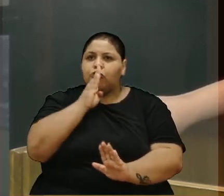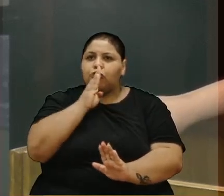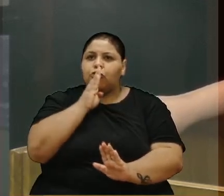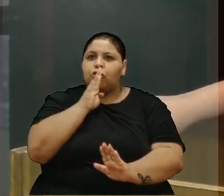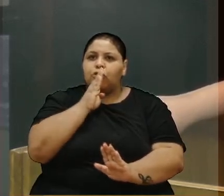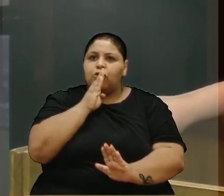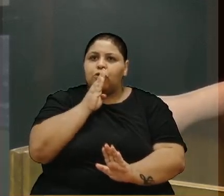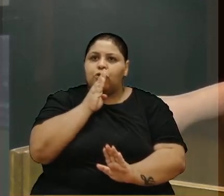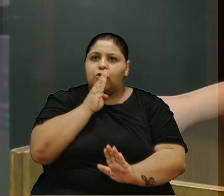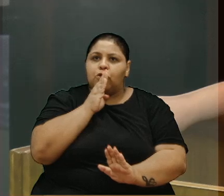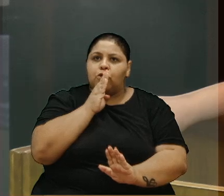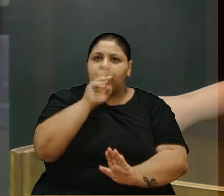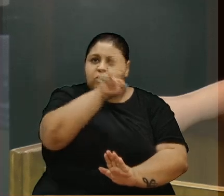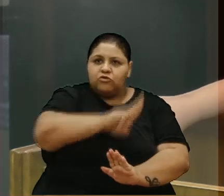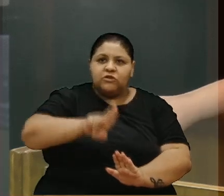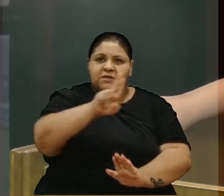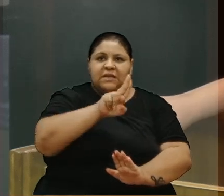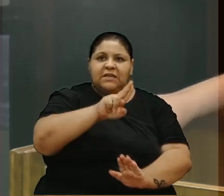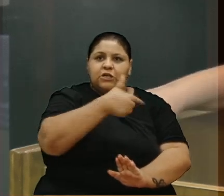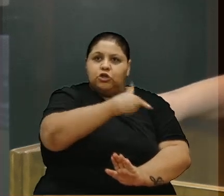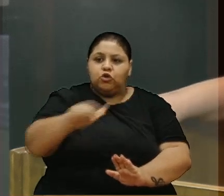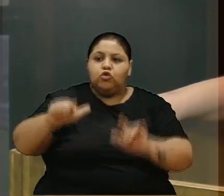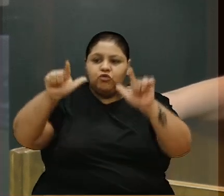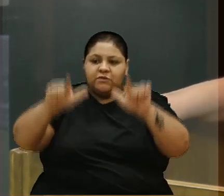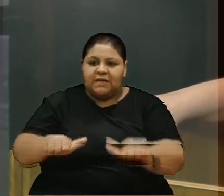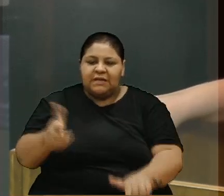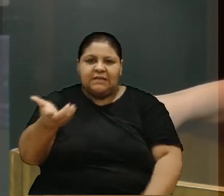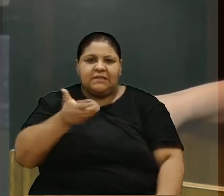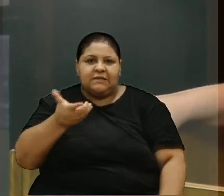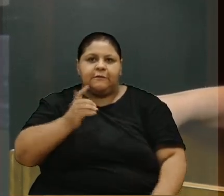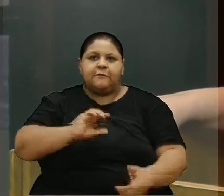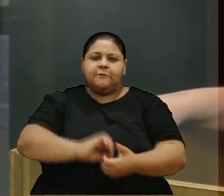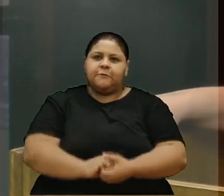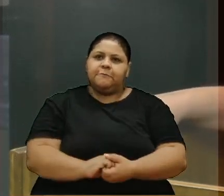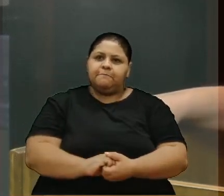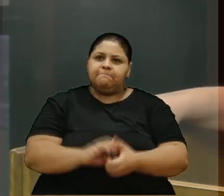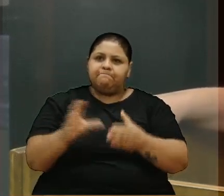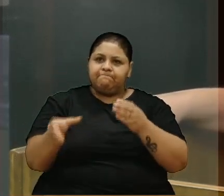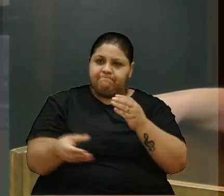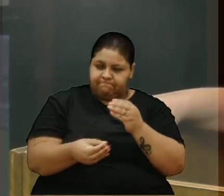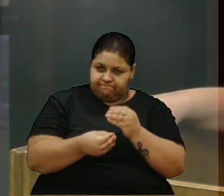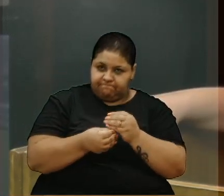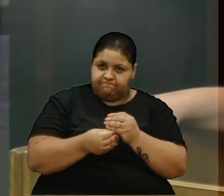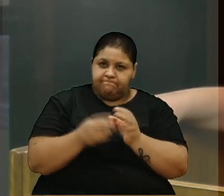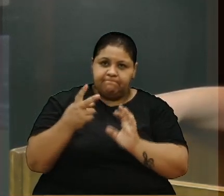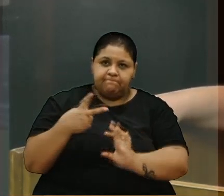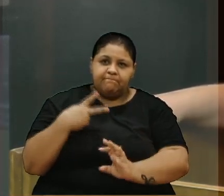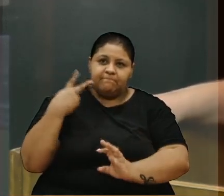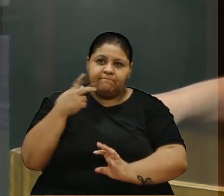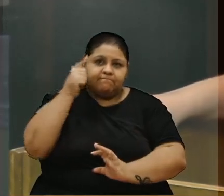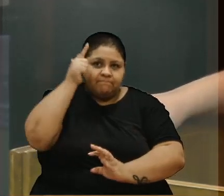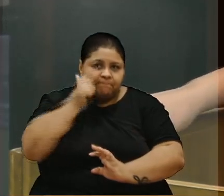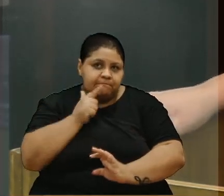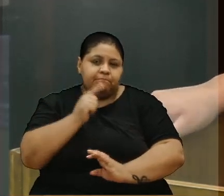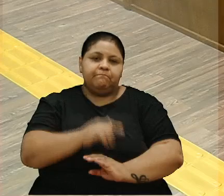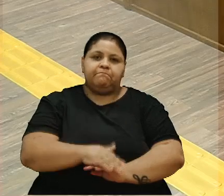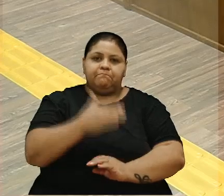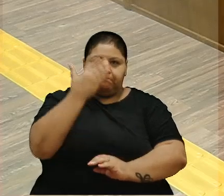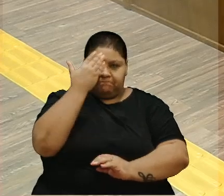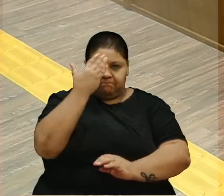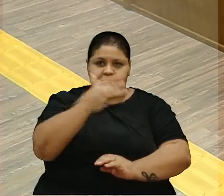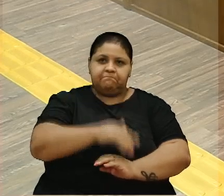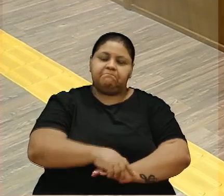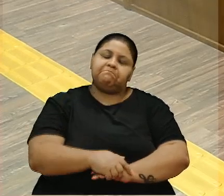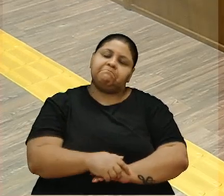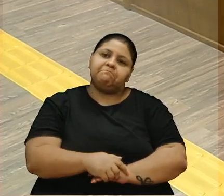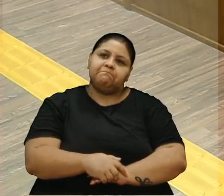todos os espaços que a gente quiser. Uma parte, vereadora, por gentileza. Já lhe concedo quando oportuno. Vereador Lucas. Obrigado,